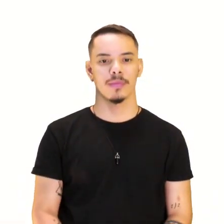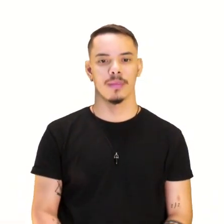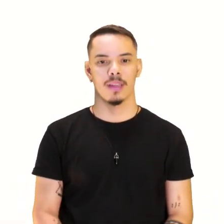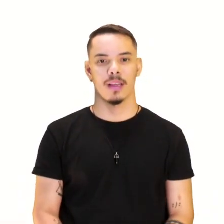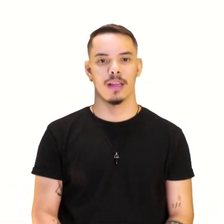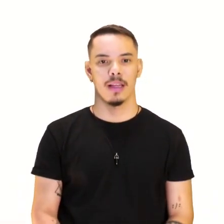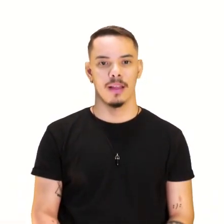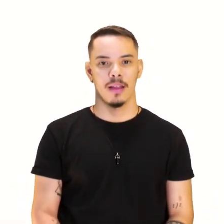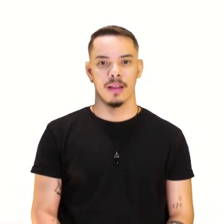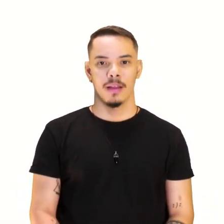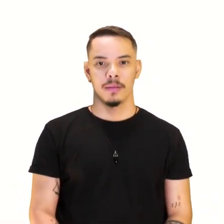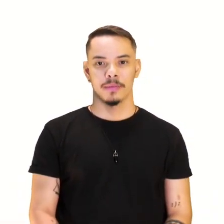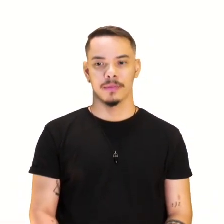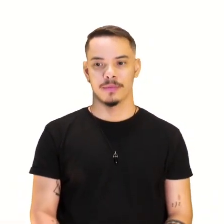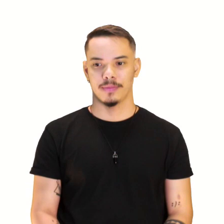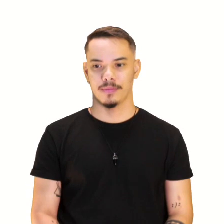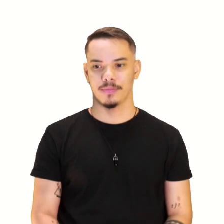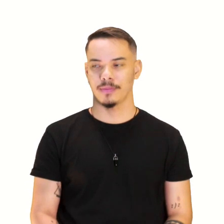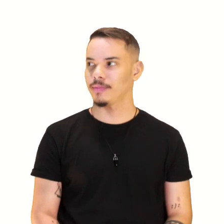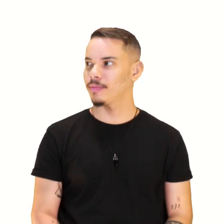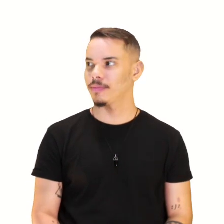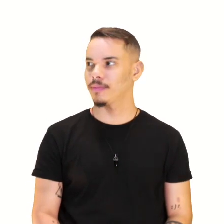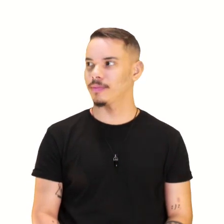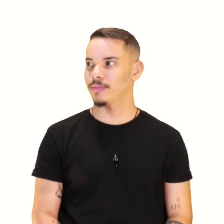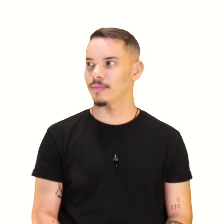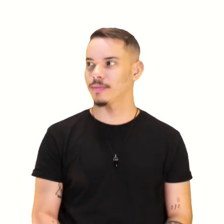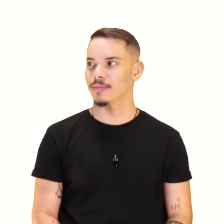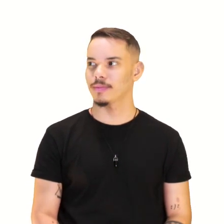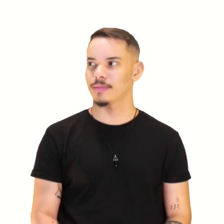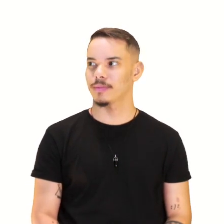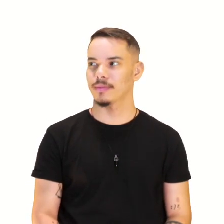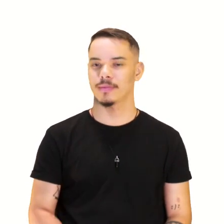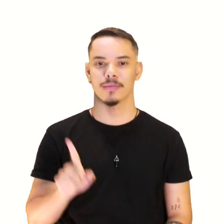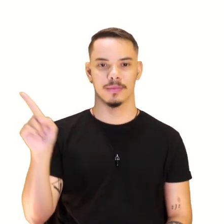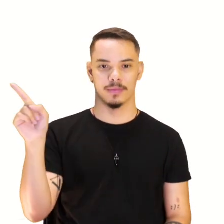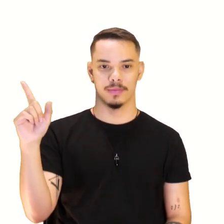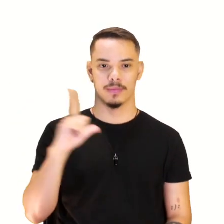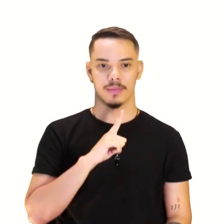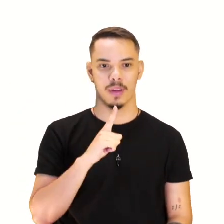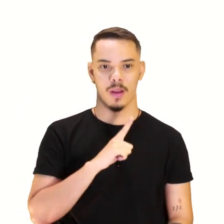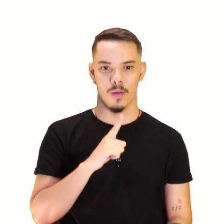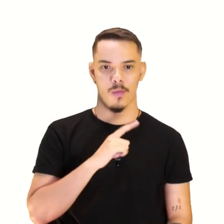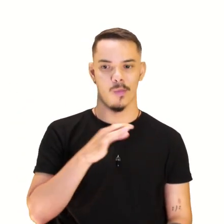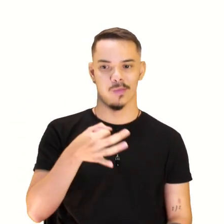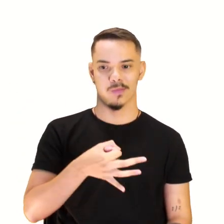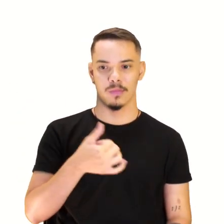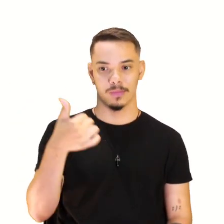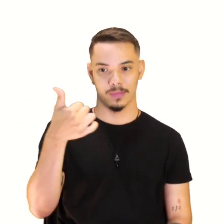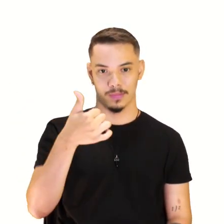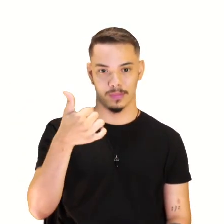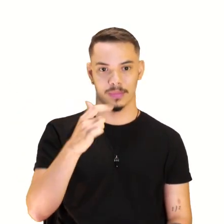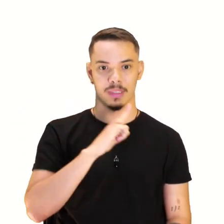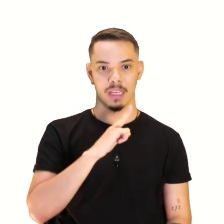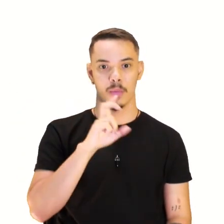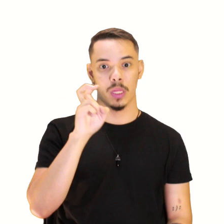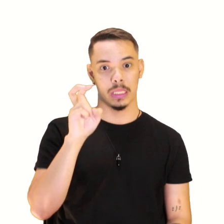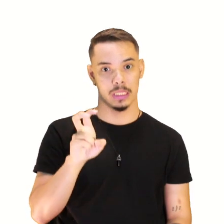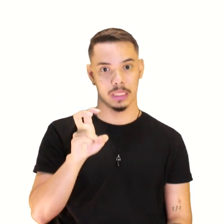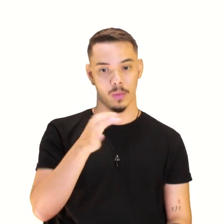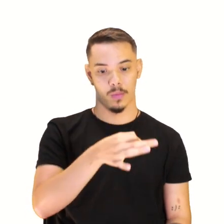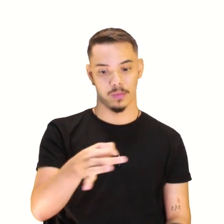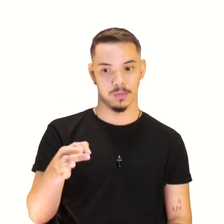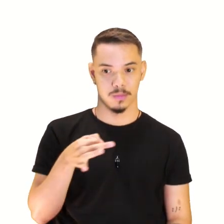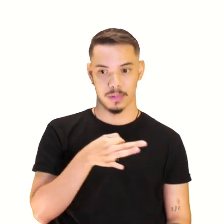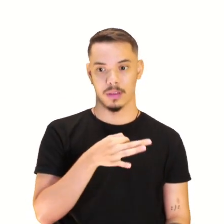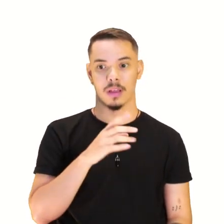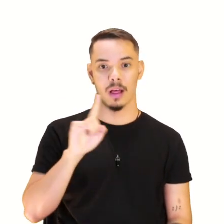telinha. Observe a figura abaixo. Bom, na figura abaixo nós temos uma bolinha, primeiro. Depois nós temos 5.